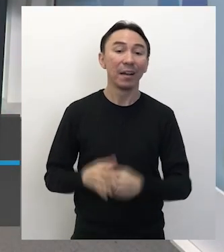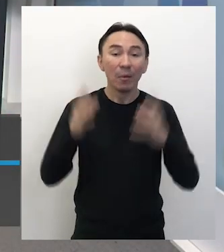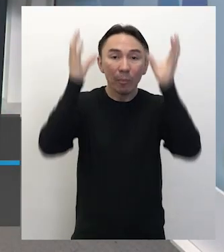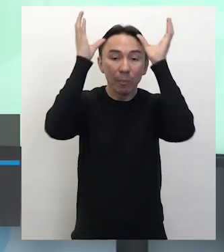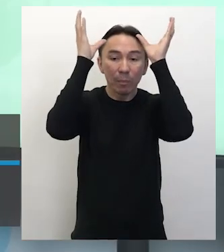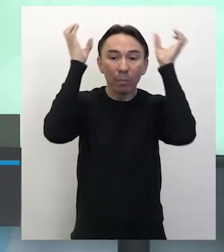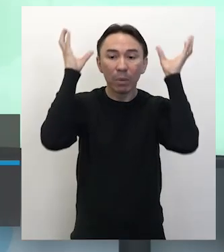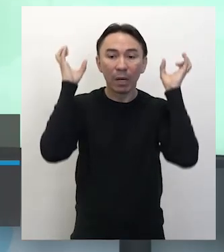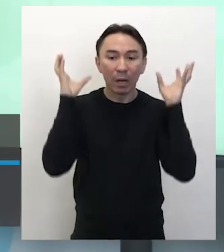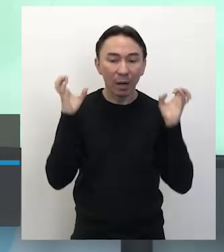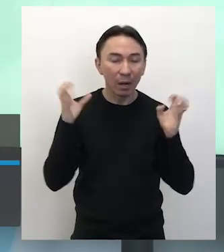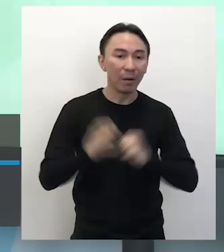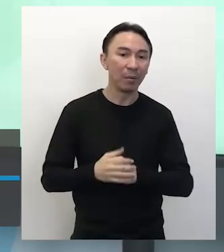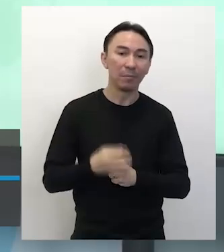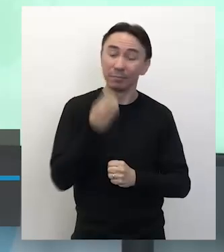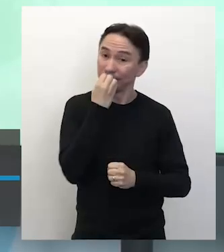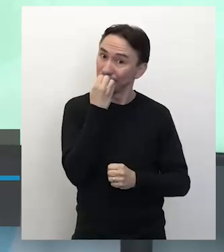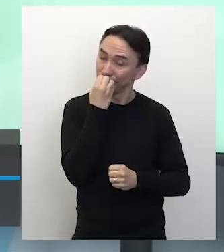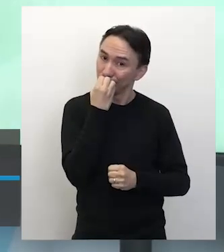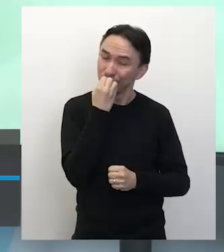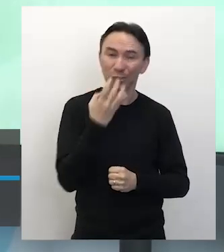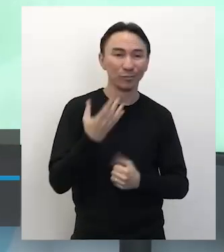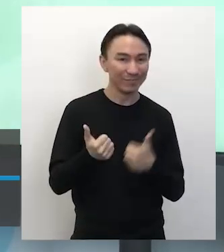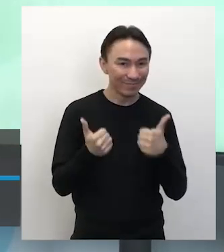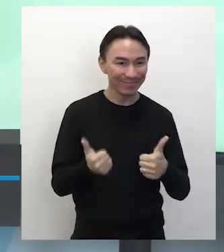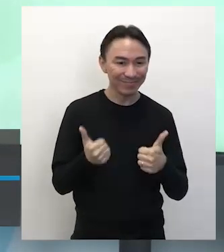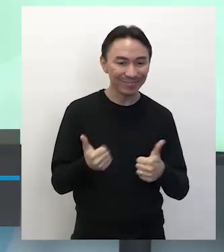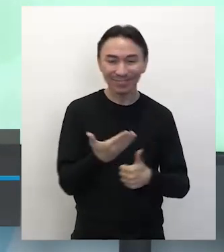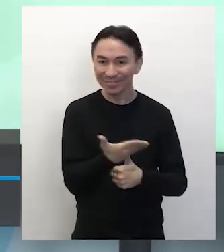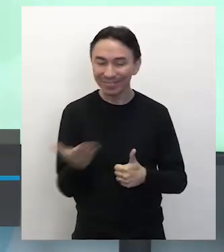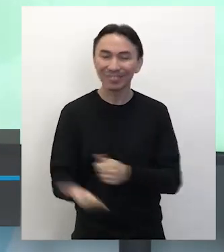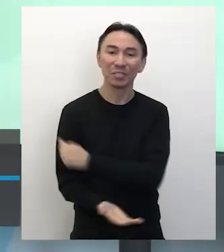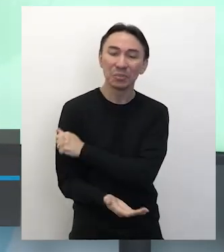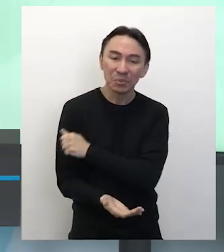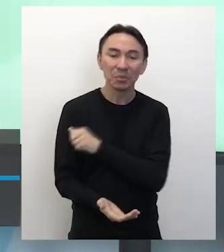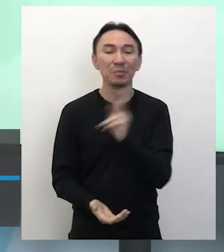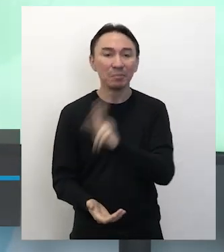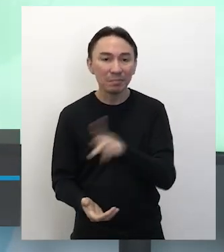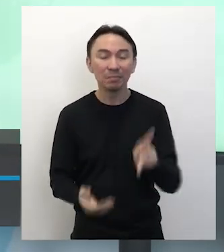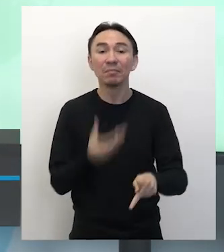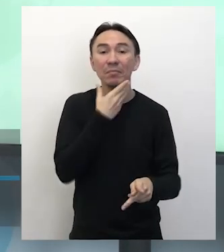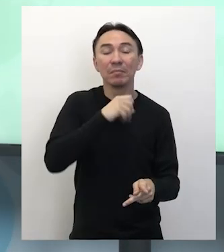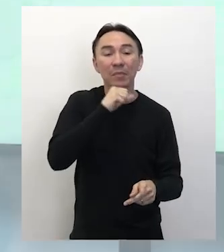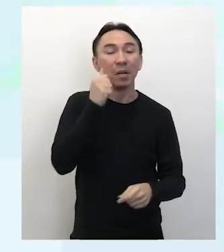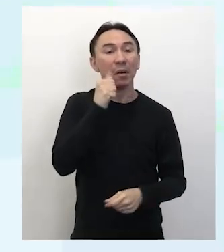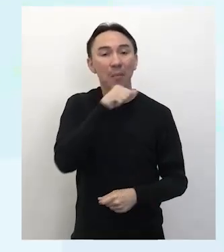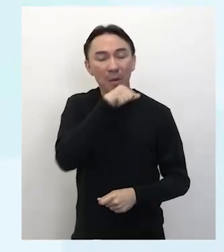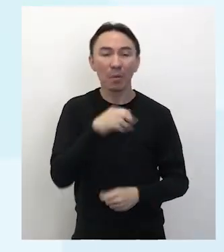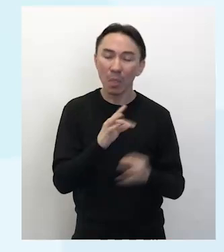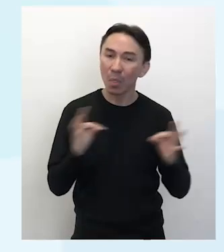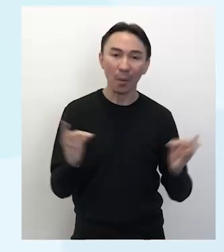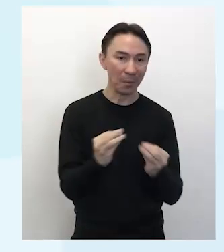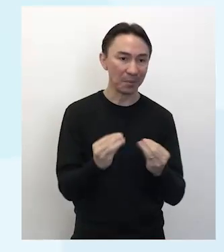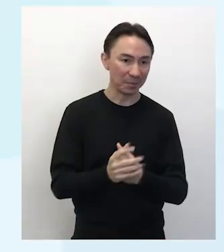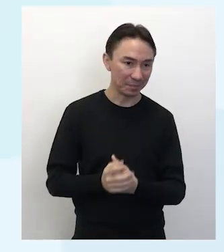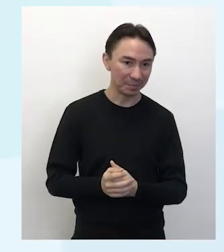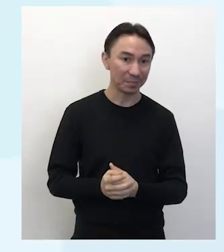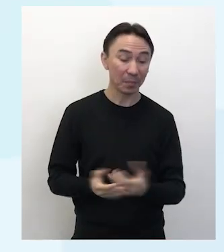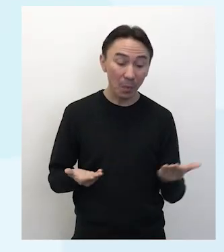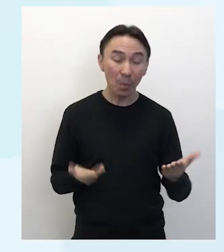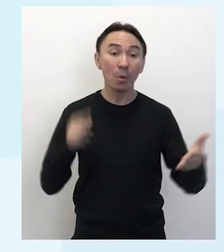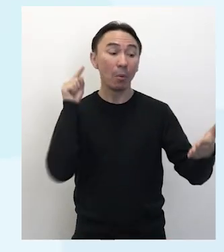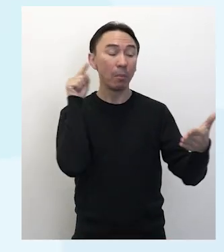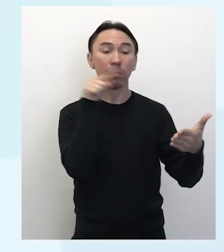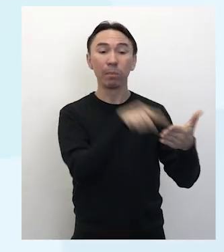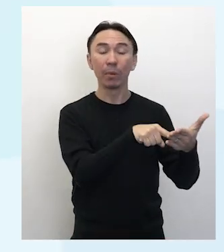alunos, professores, pais que nos acompanham. Tudo bem? Vamos para os objetivos da aula? Então, os objetivos serão